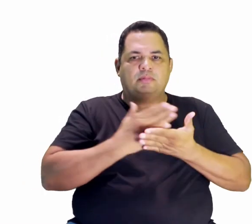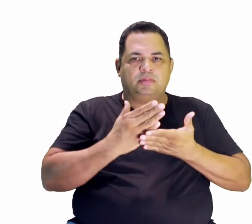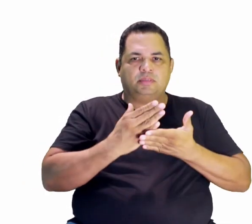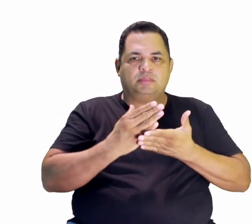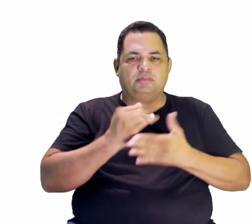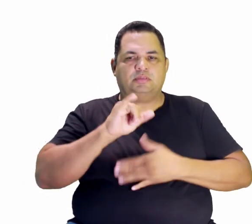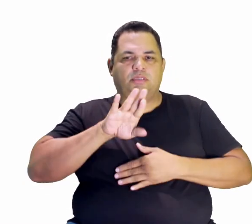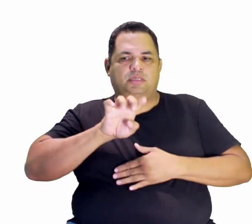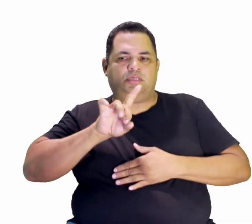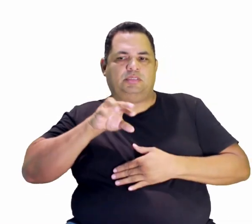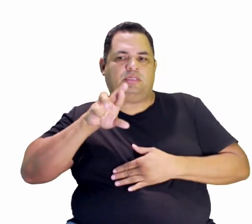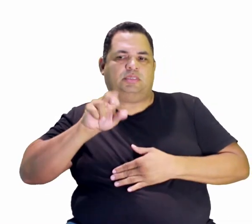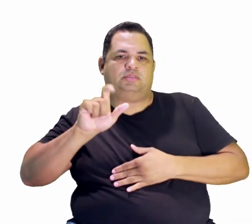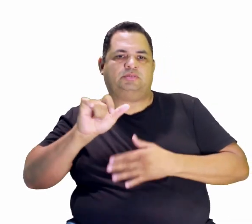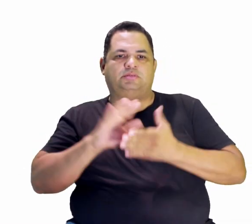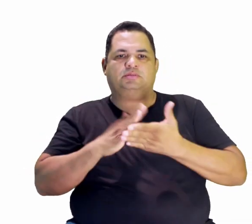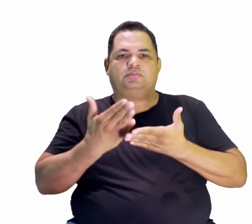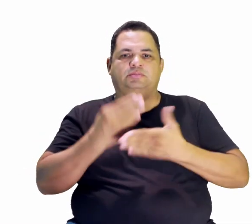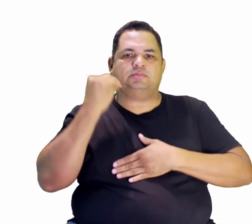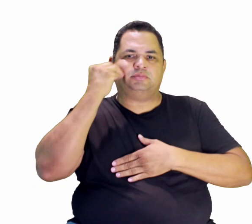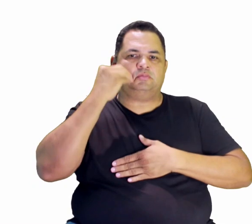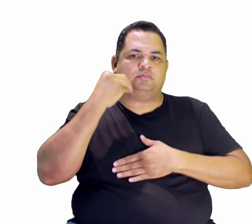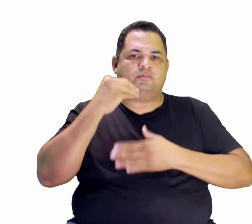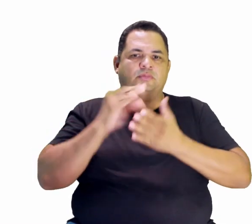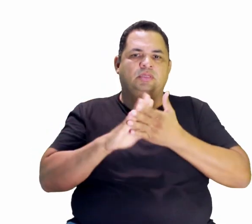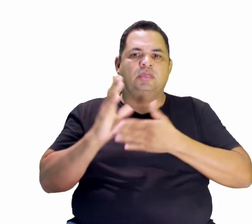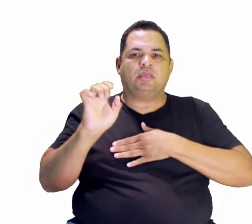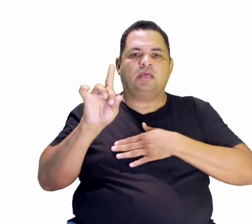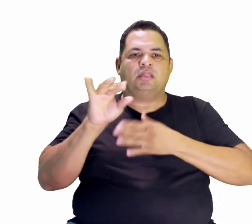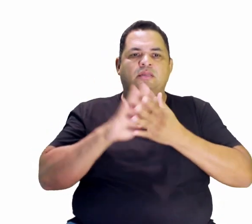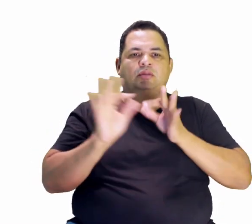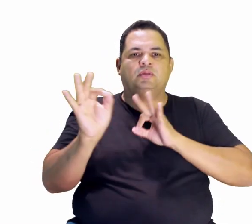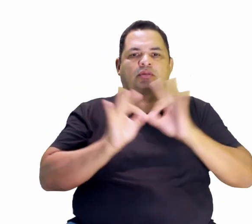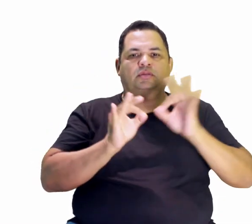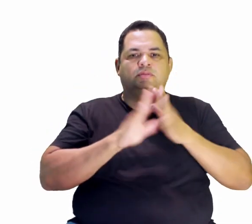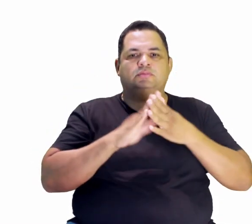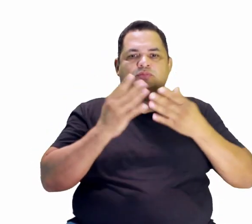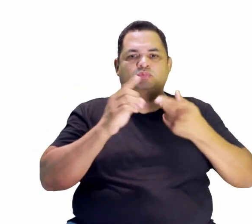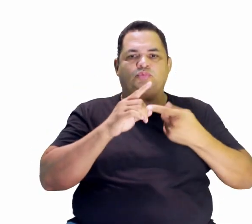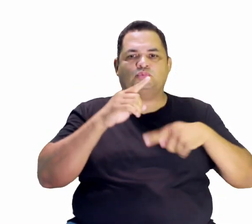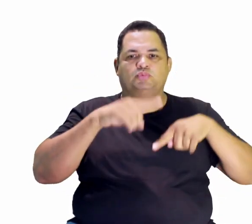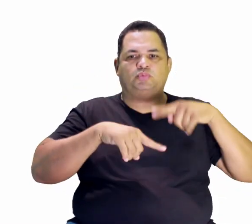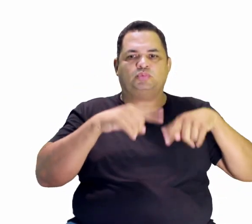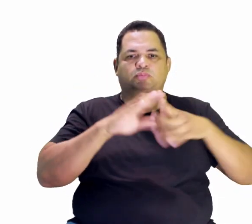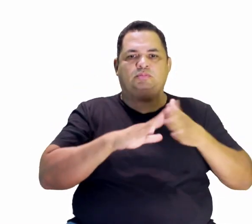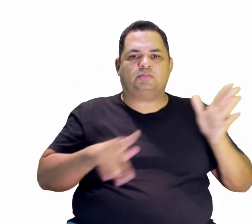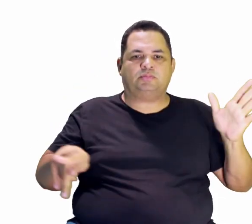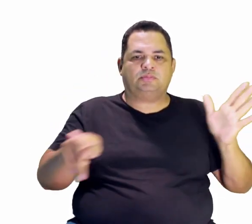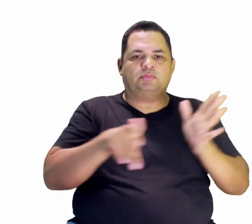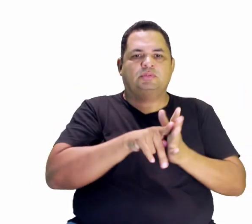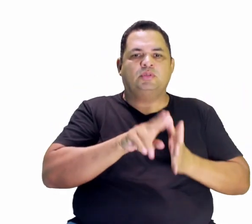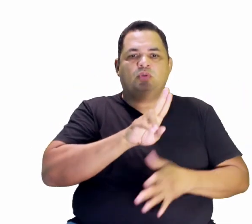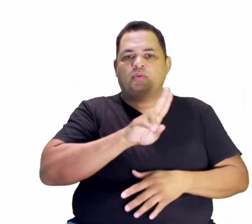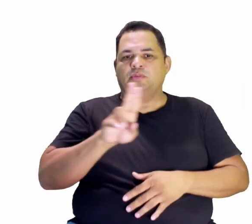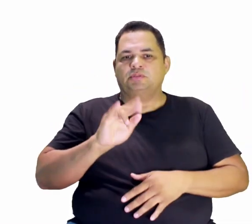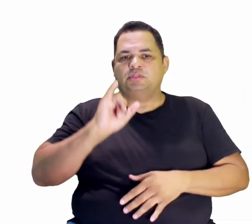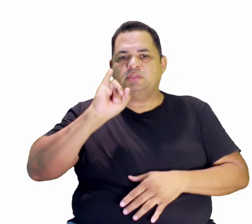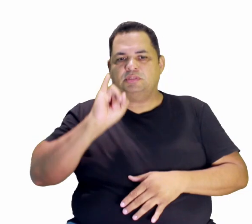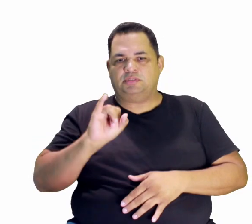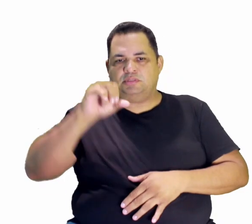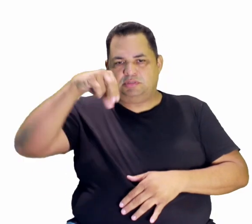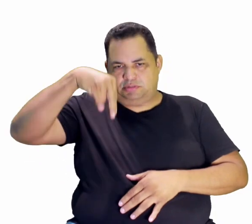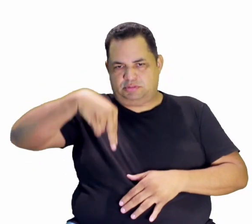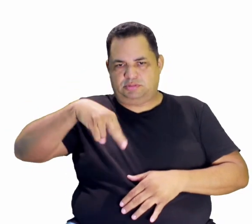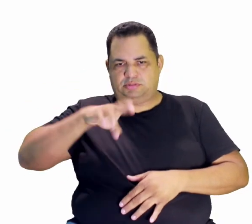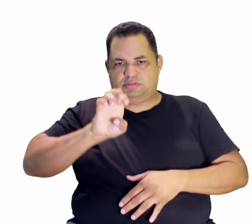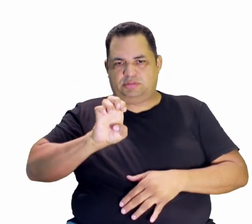As experiências de Galileu levaram a atribuir a todos os corpos uma propriedade denominada inércia. Ó, quando a gente fala às